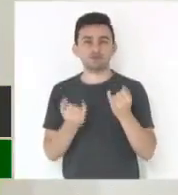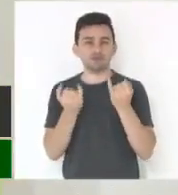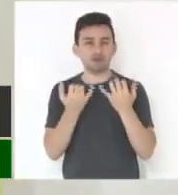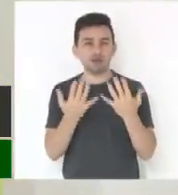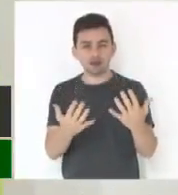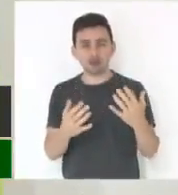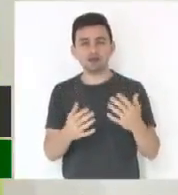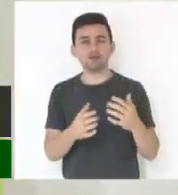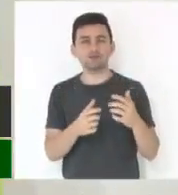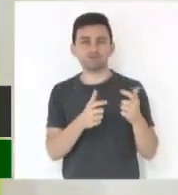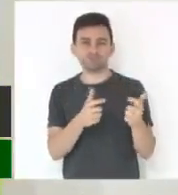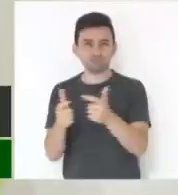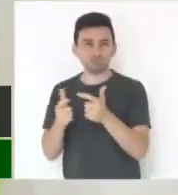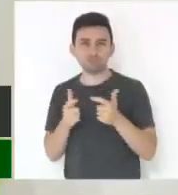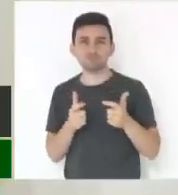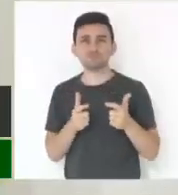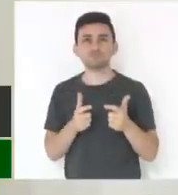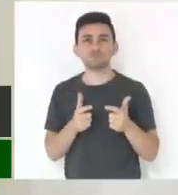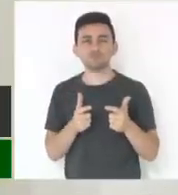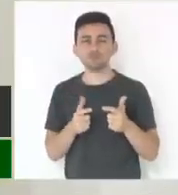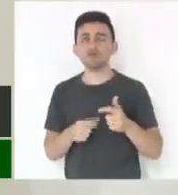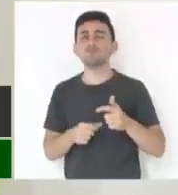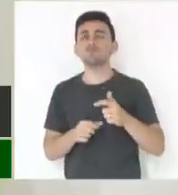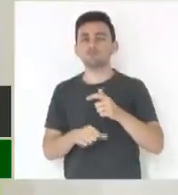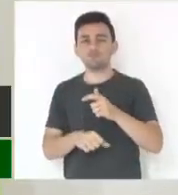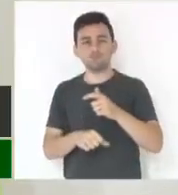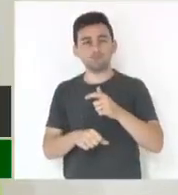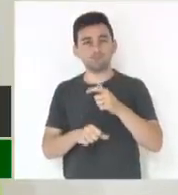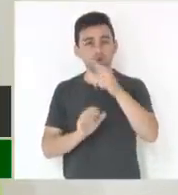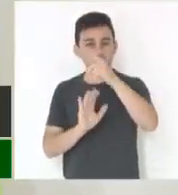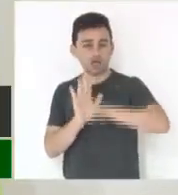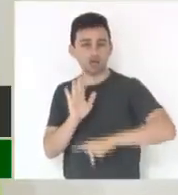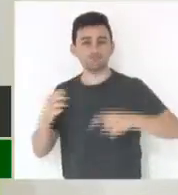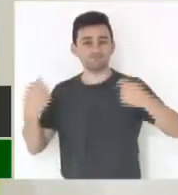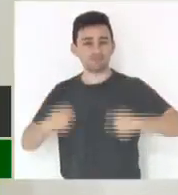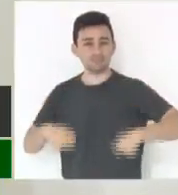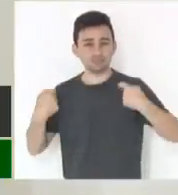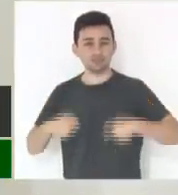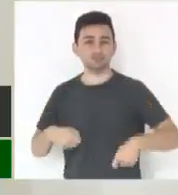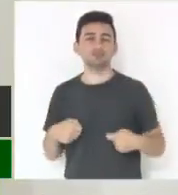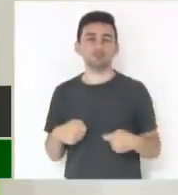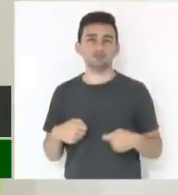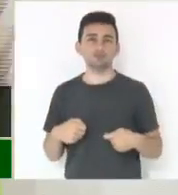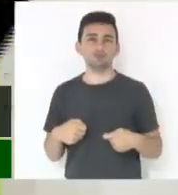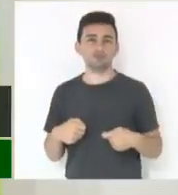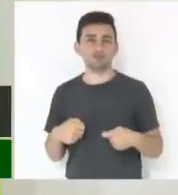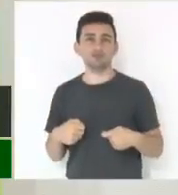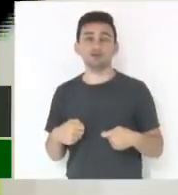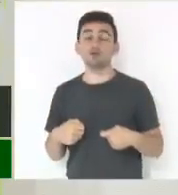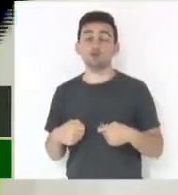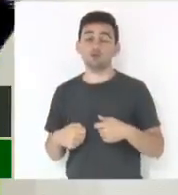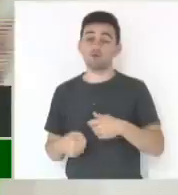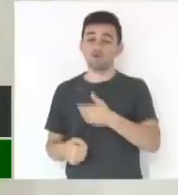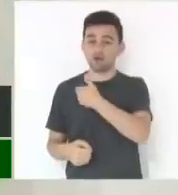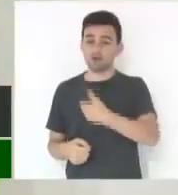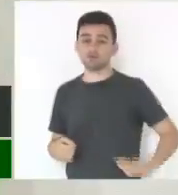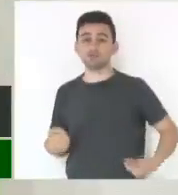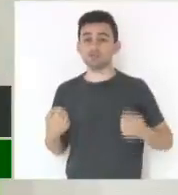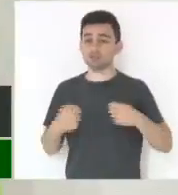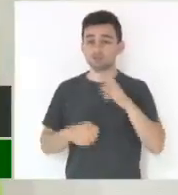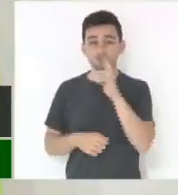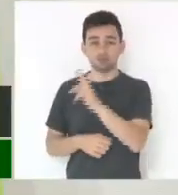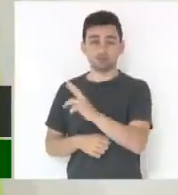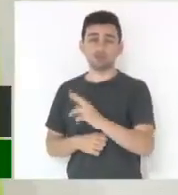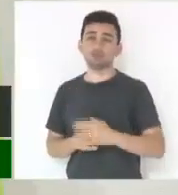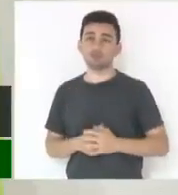aqueles projetos que são tão necessários e que o governo tem que dar essa resposta. Agora, na